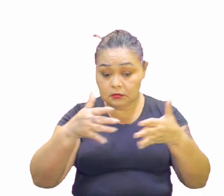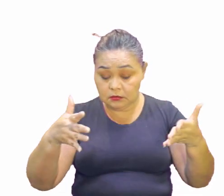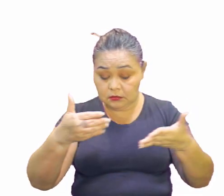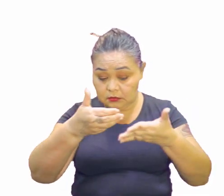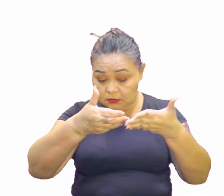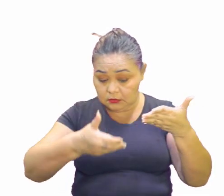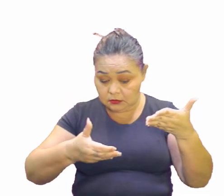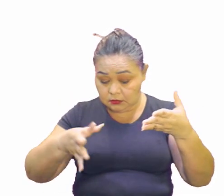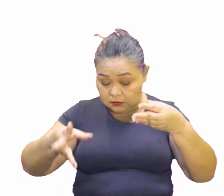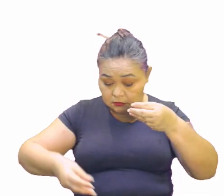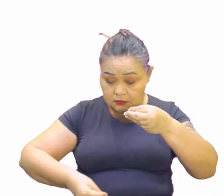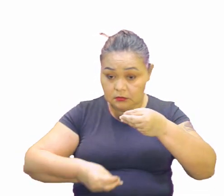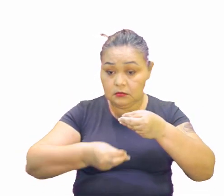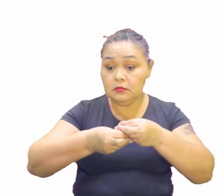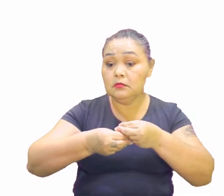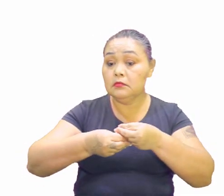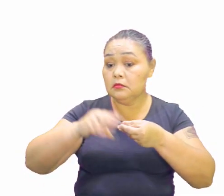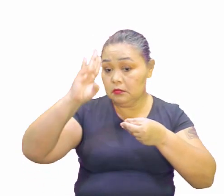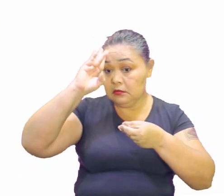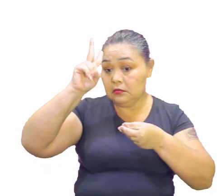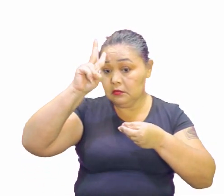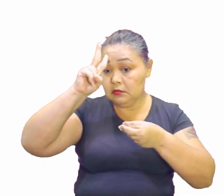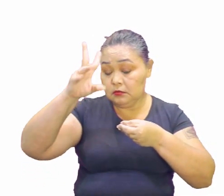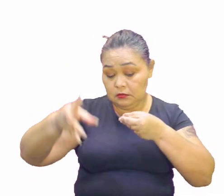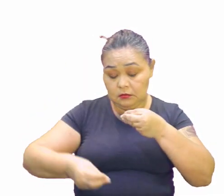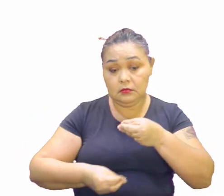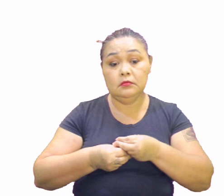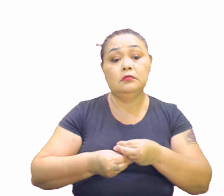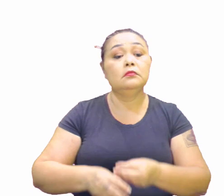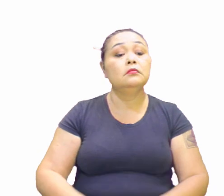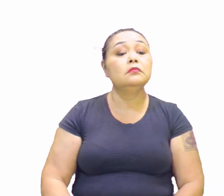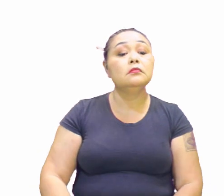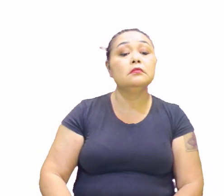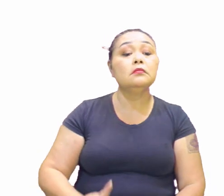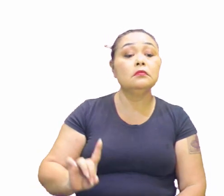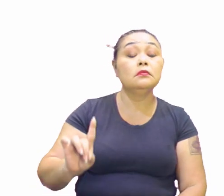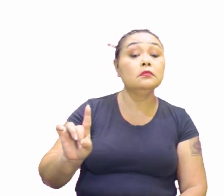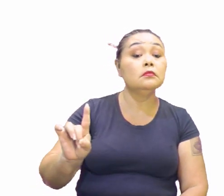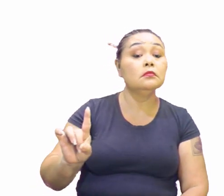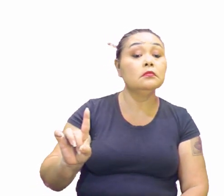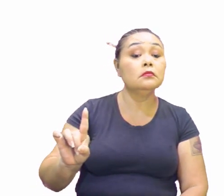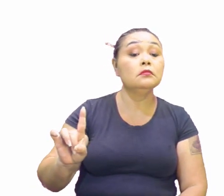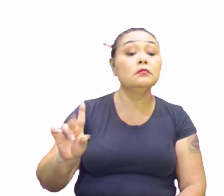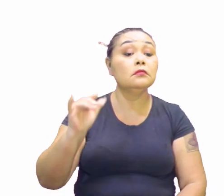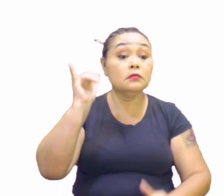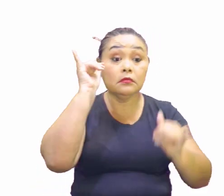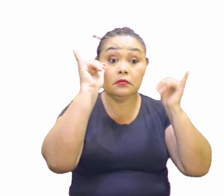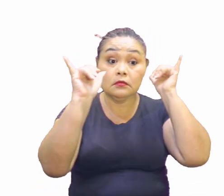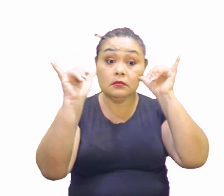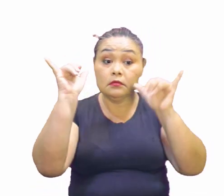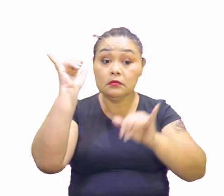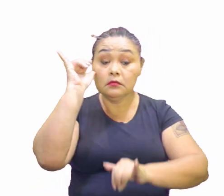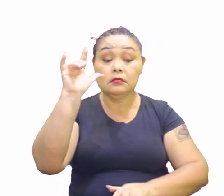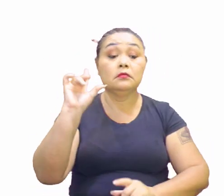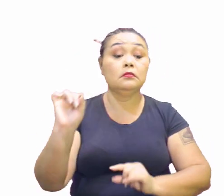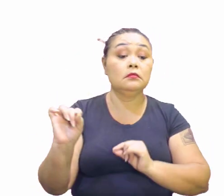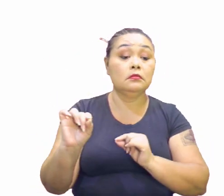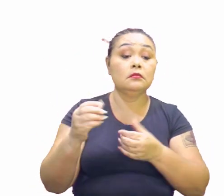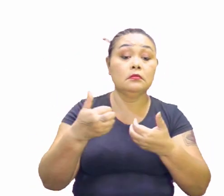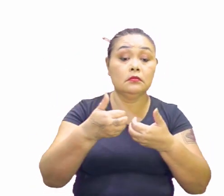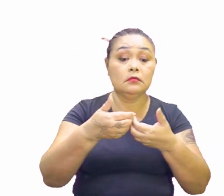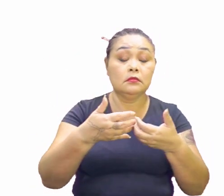introdução, desenvolvimento e lembrar principalmente da conclusão. O que você deve evitar, né? Deve-se evitar